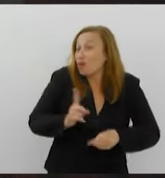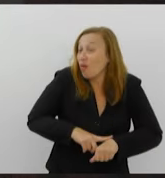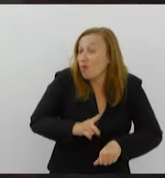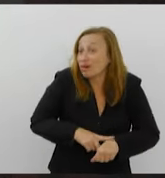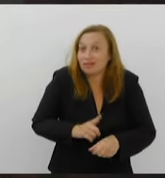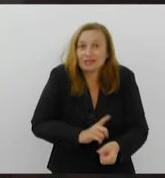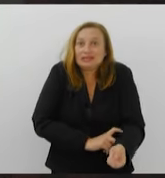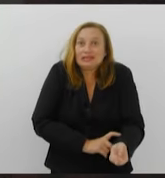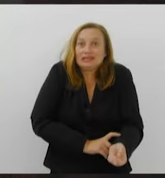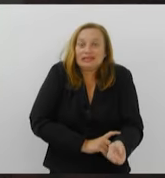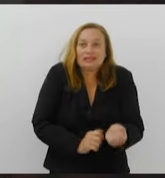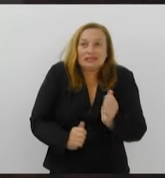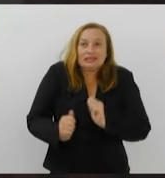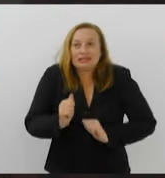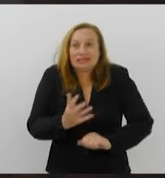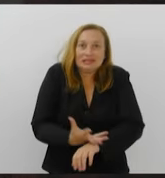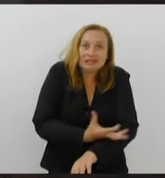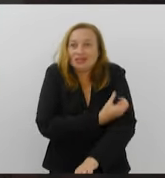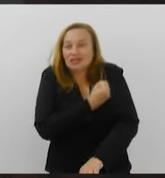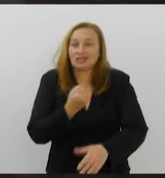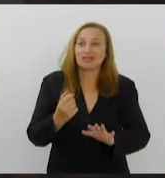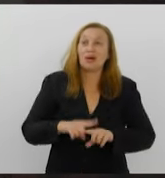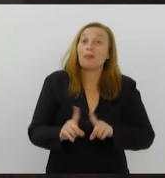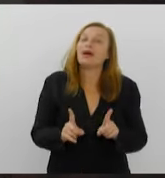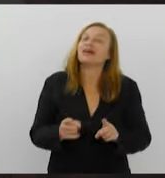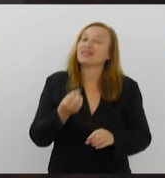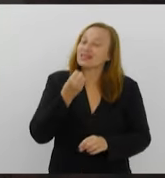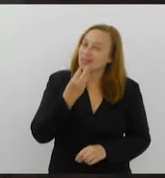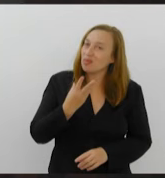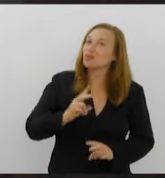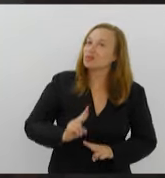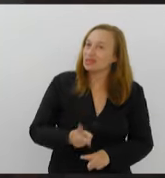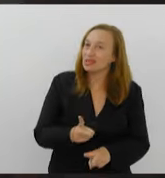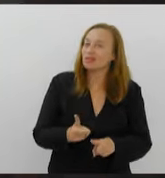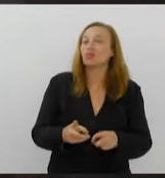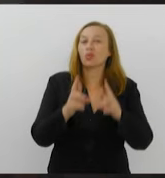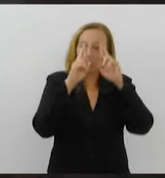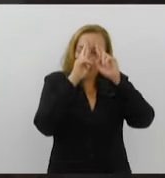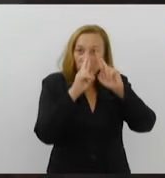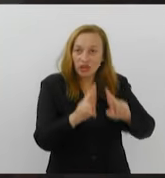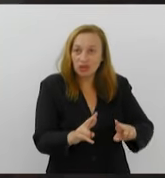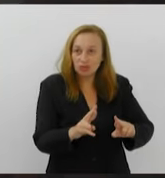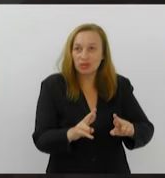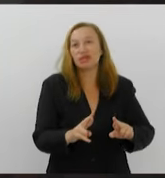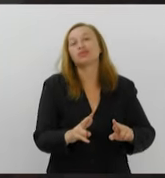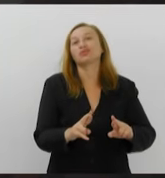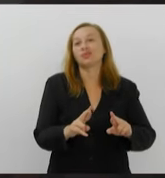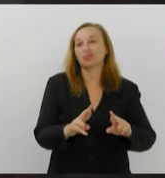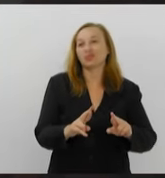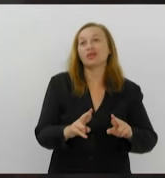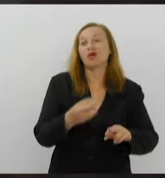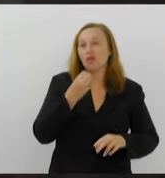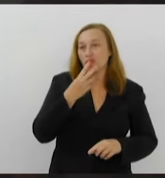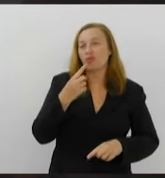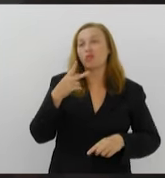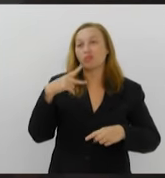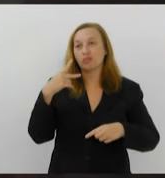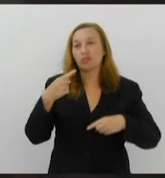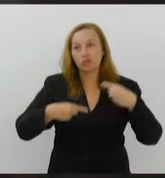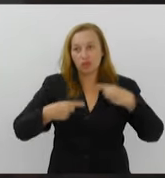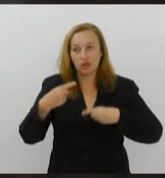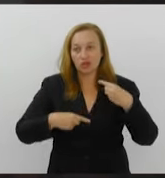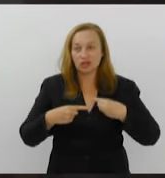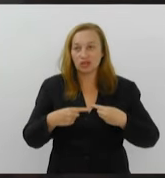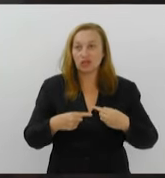emocional sobe para a cabeça, mas é sempre bom nutrir o respeito, a boa política, o bom embate,